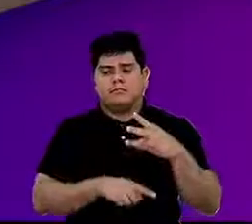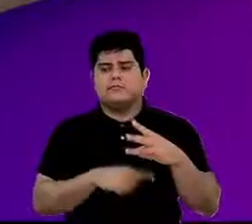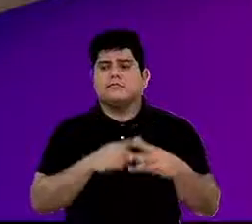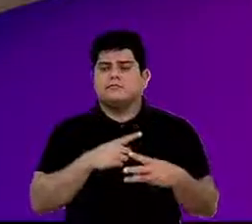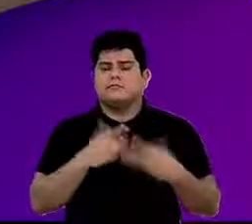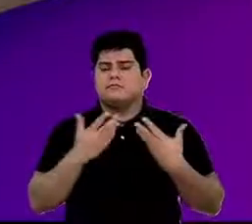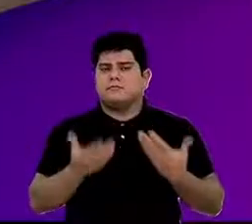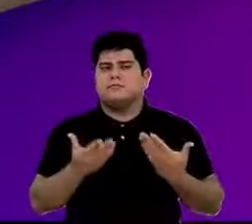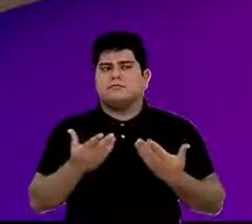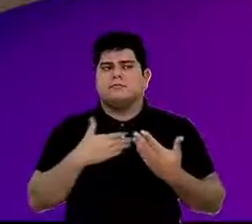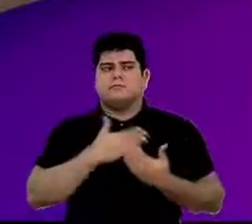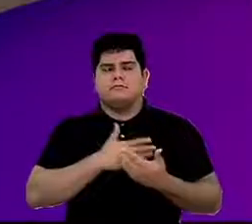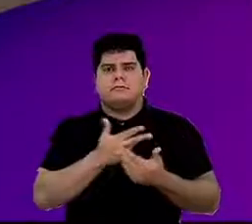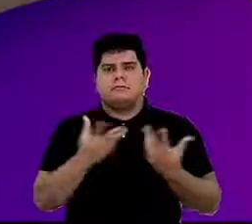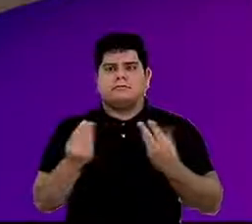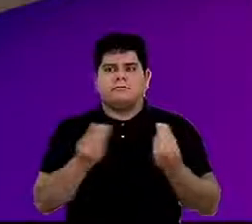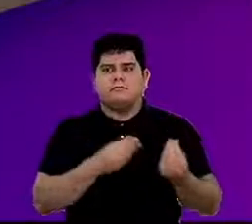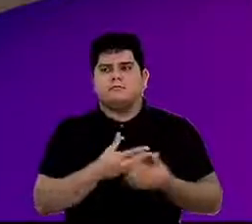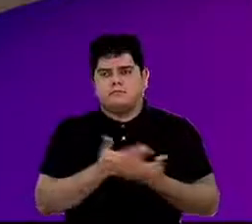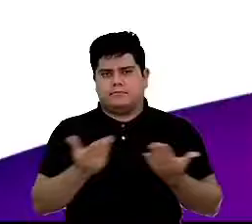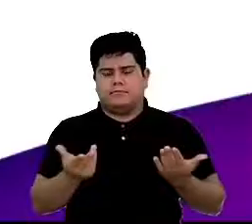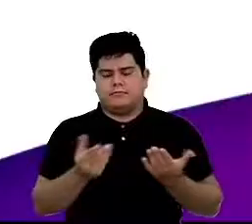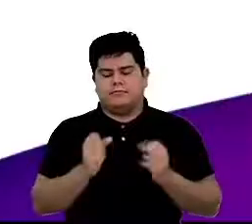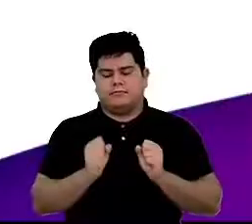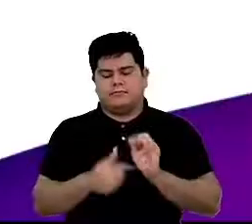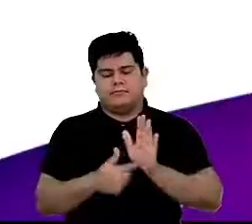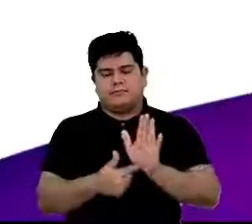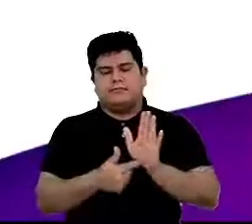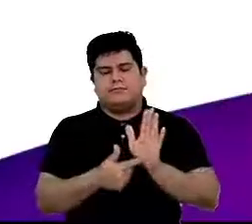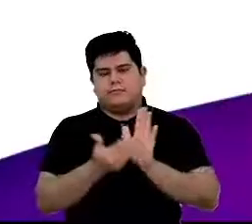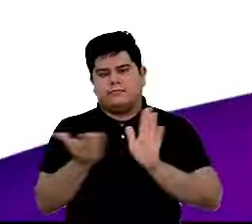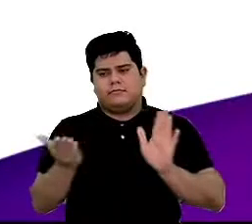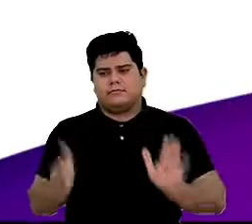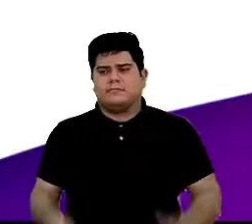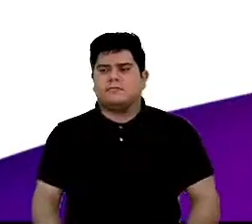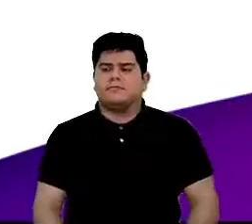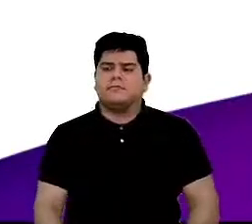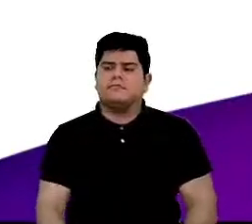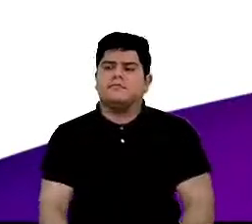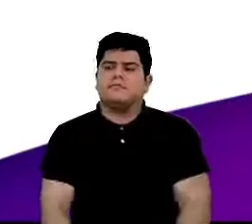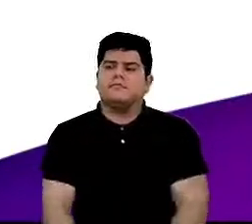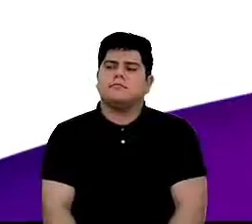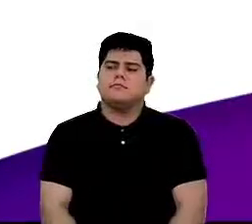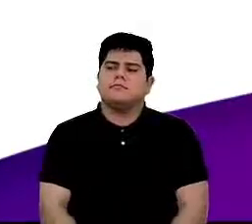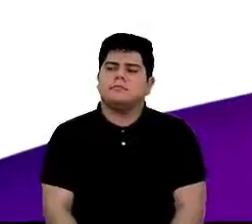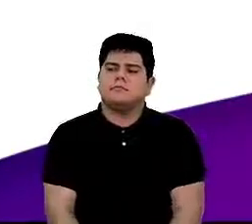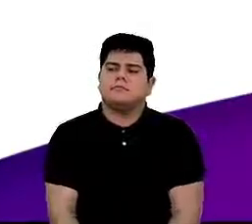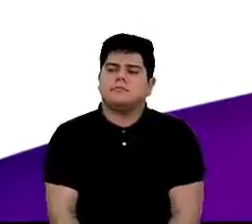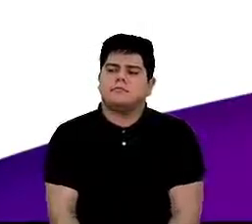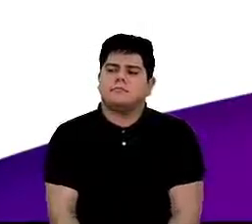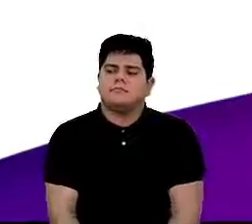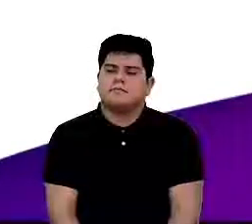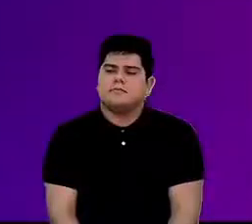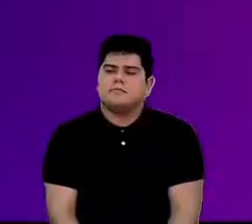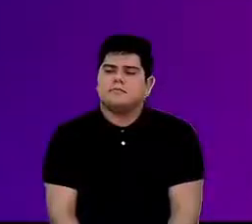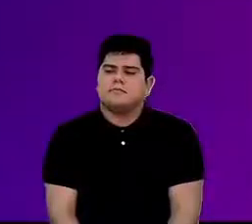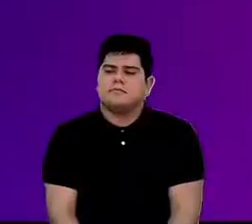feito muita coisa, que a gente vai poder mostrar aqui para vocês, Então, são as minhas